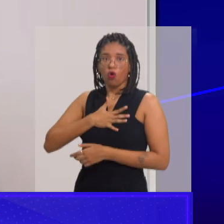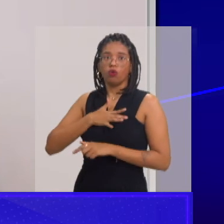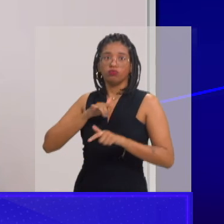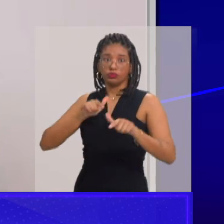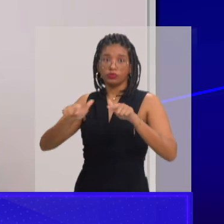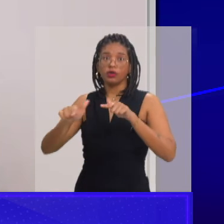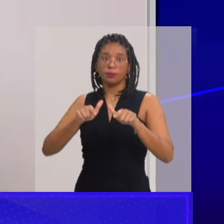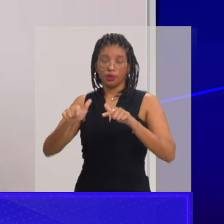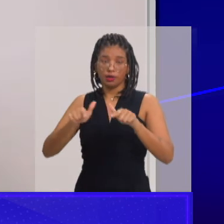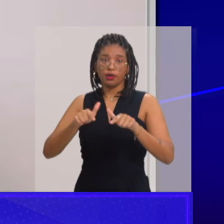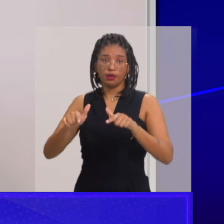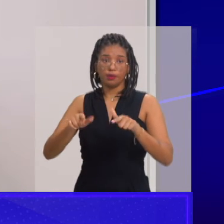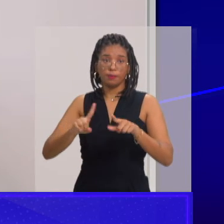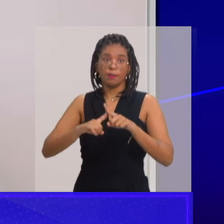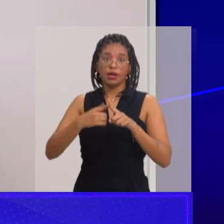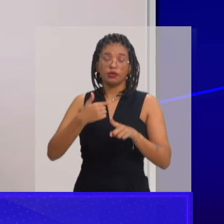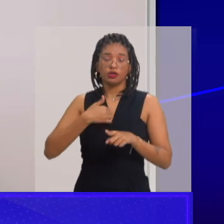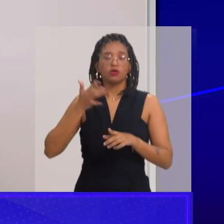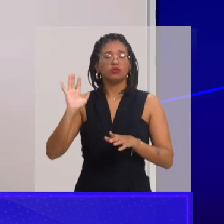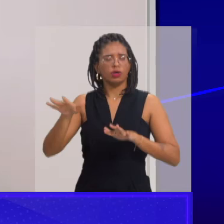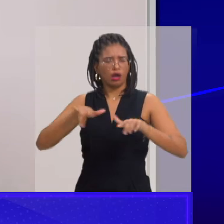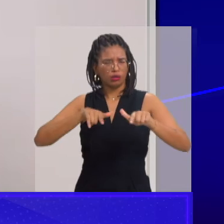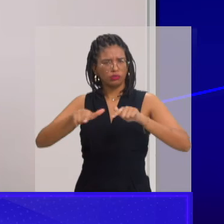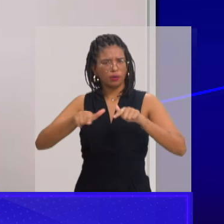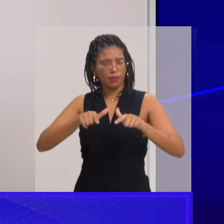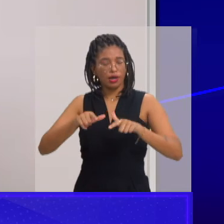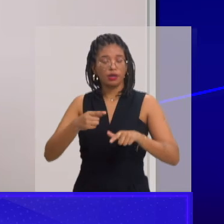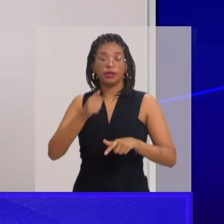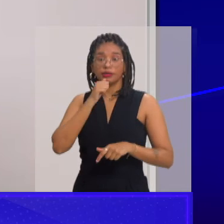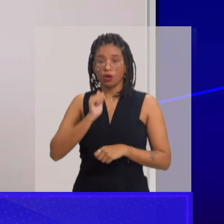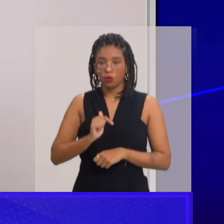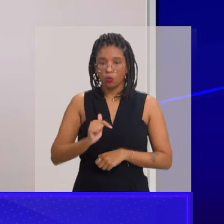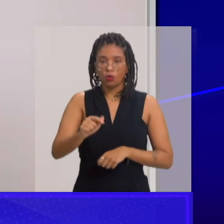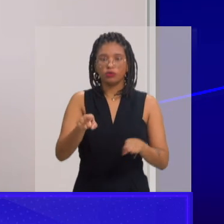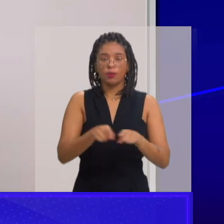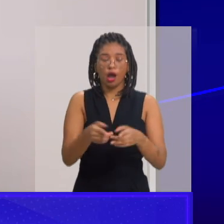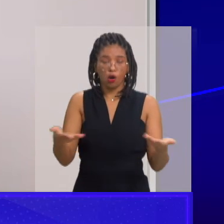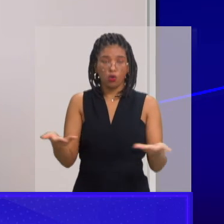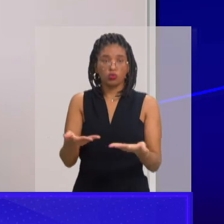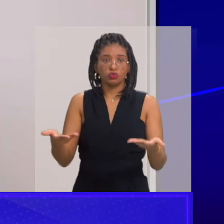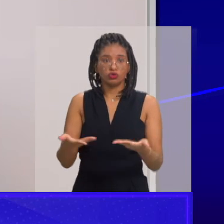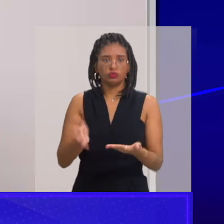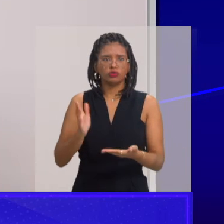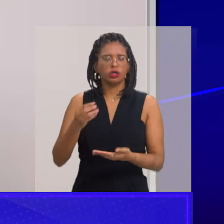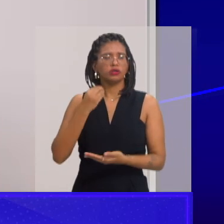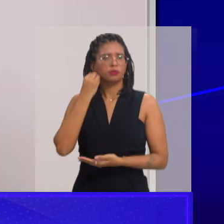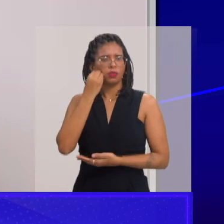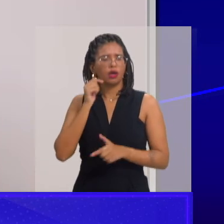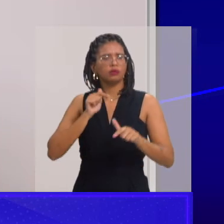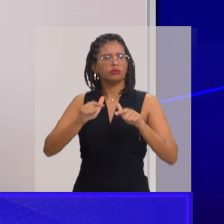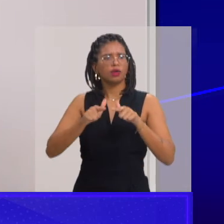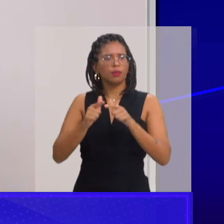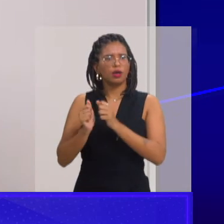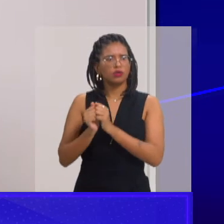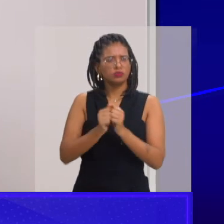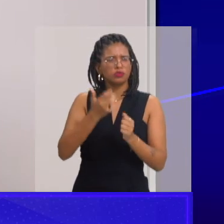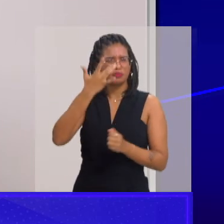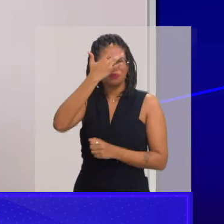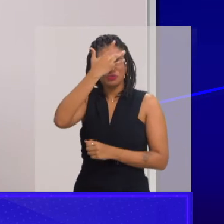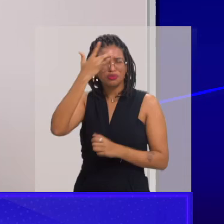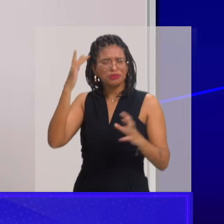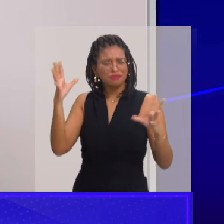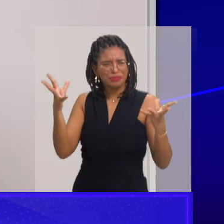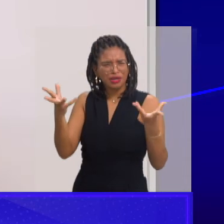que eu gostaria de trabalhar. Eu sou muito Mas de feliz com forma. as pessoas com que eu já trabalhei, com que eu trabalho. É, eu já tive o prazer